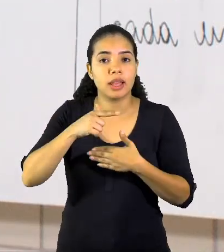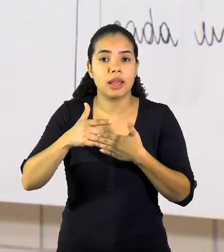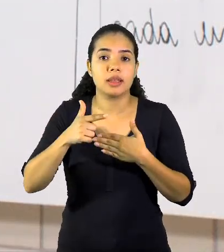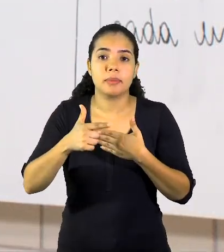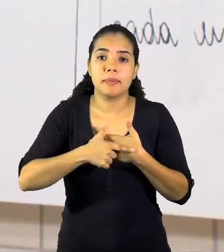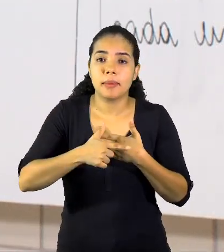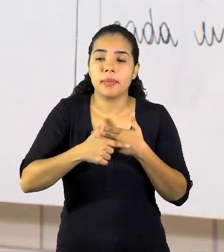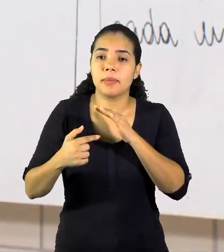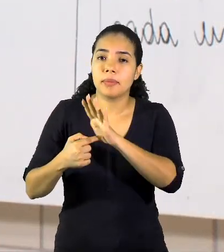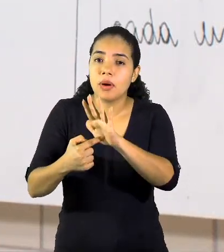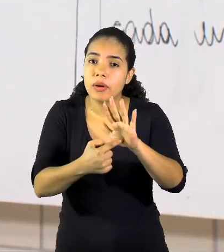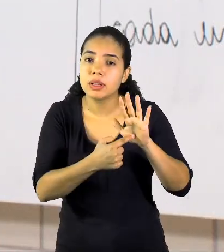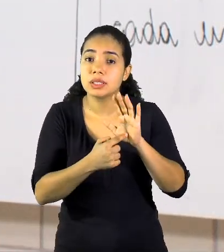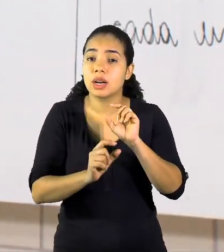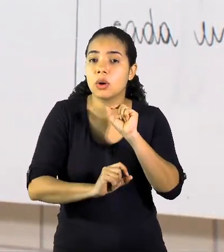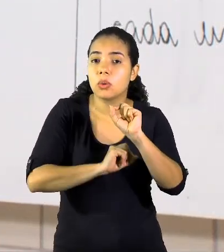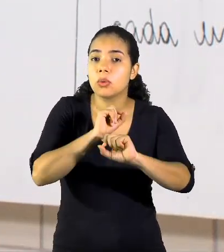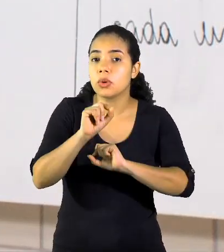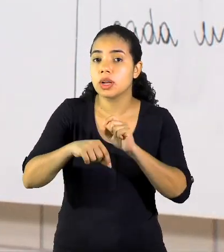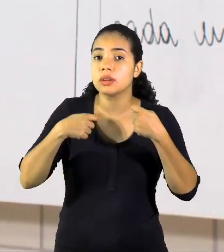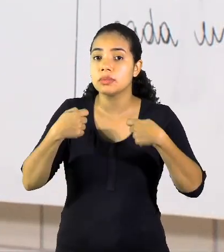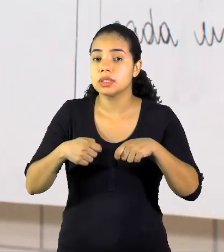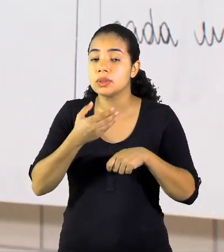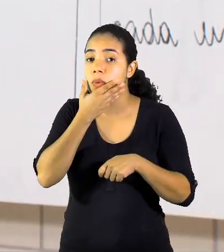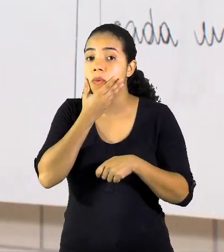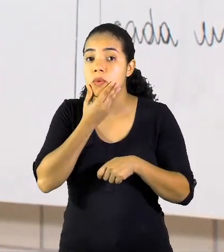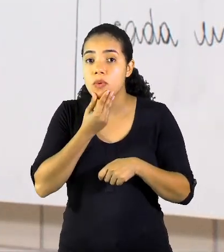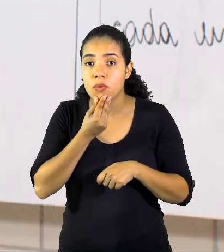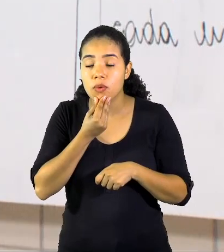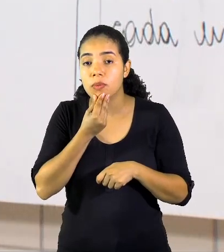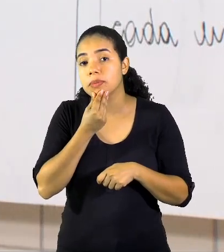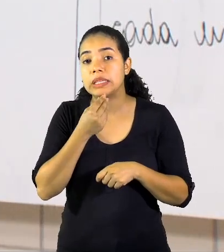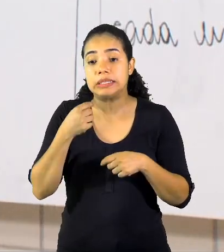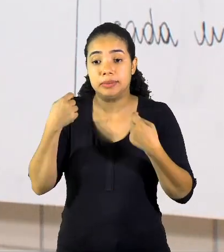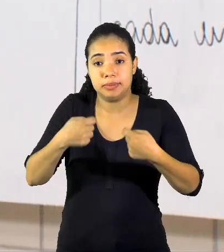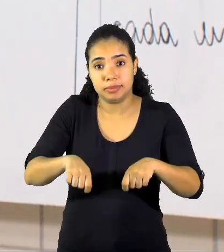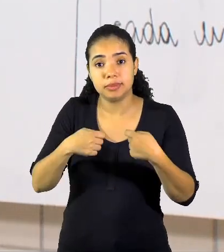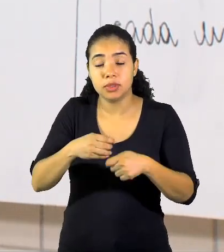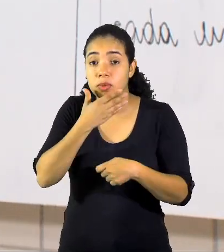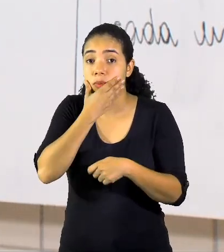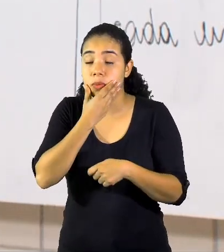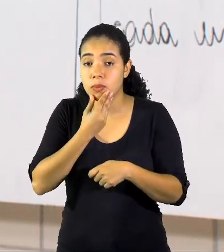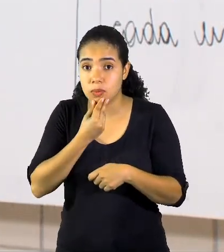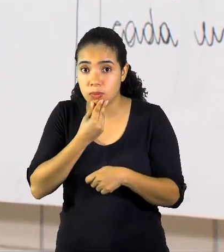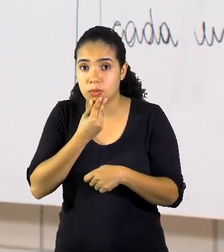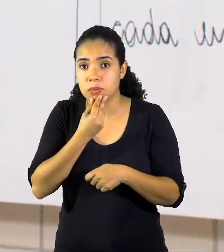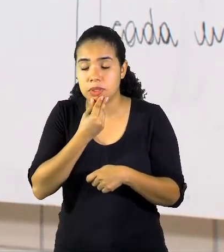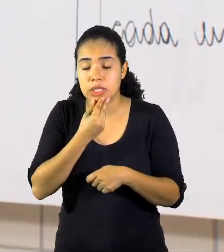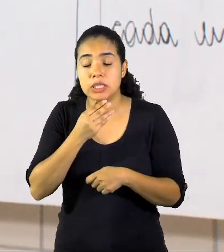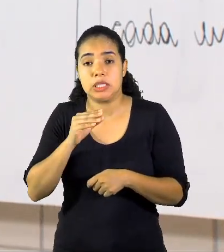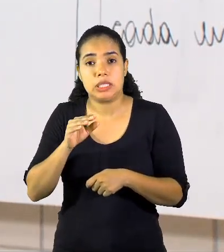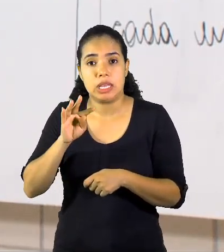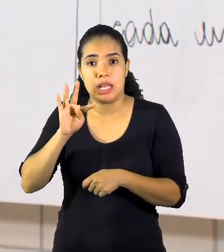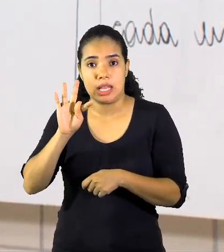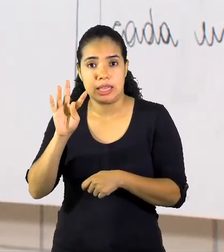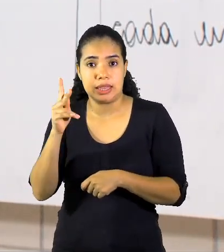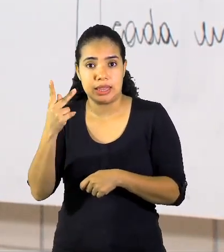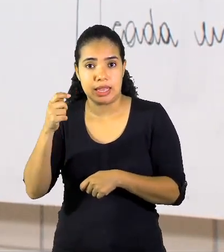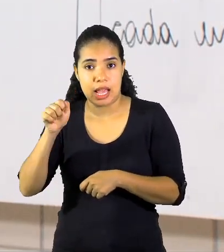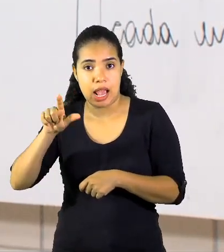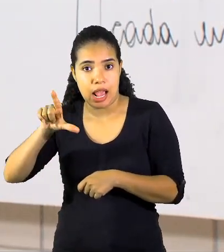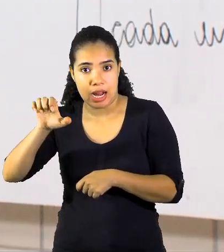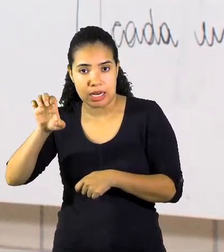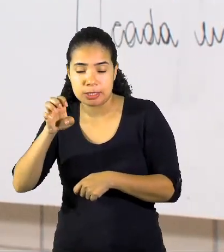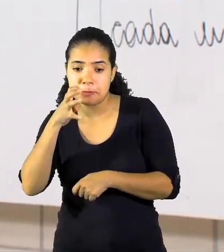nos mostrar o que foi a necessidade do homem, e essa necessidade do homem que Tales observou, que foi necessário criar o